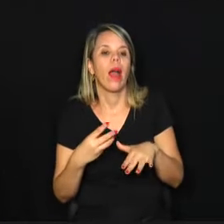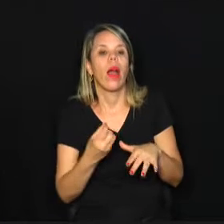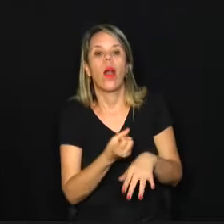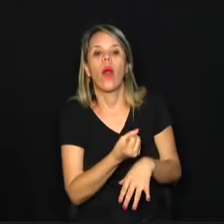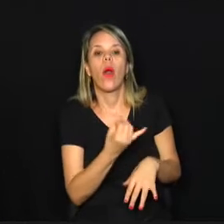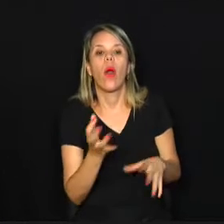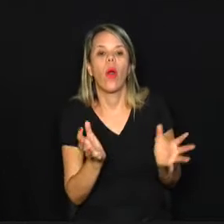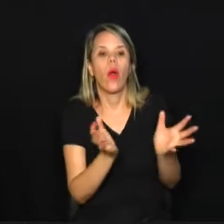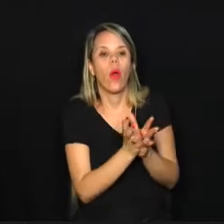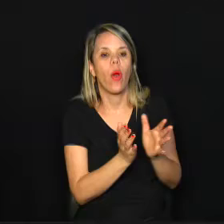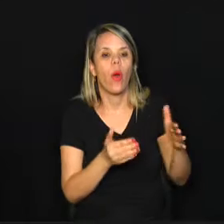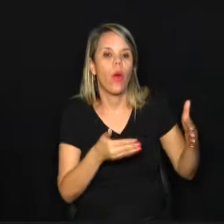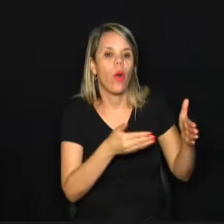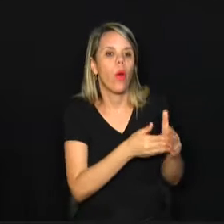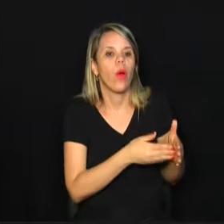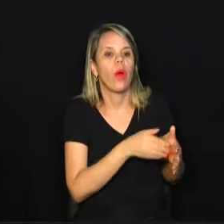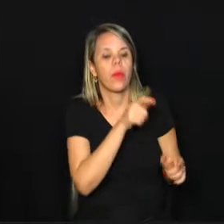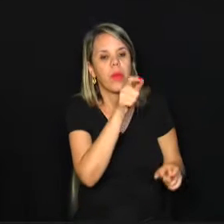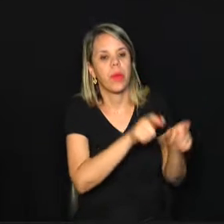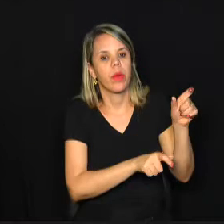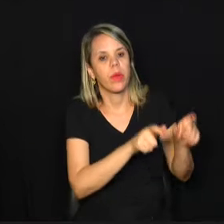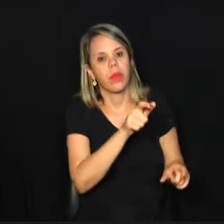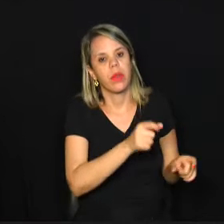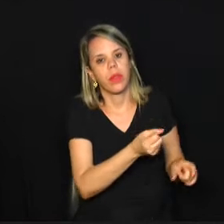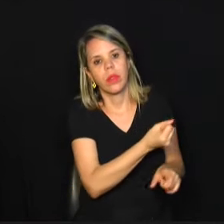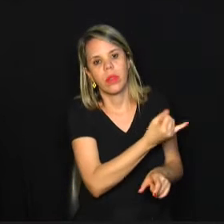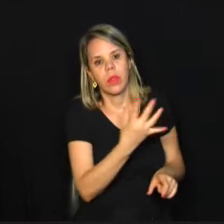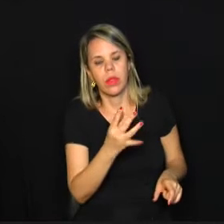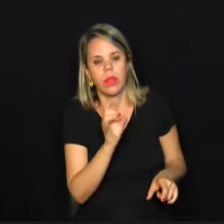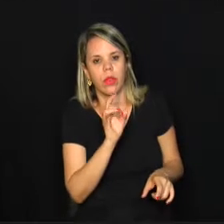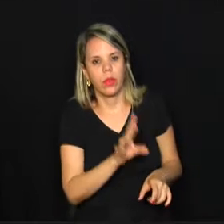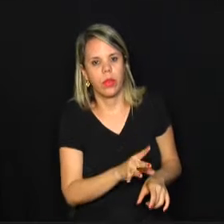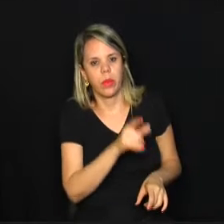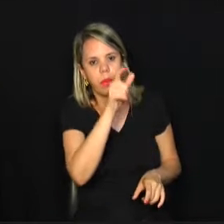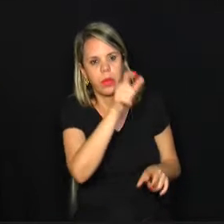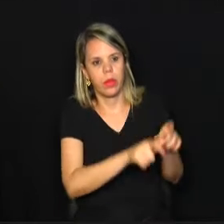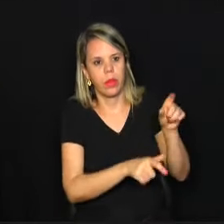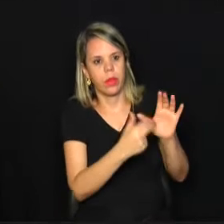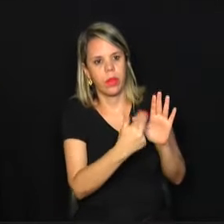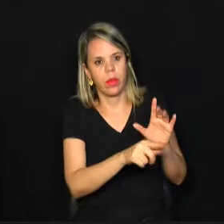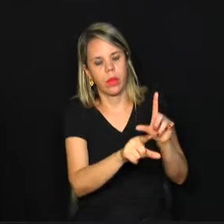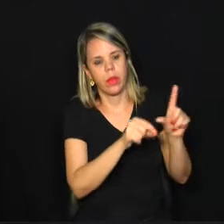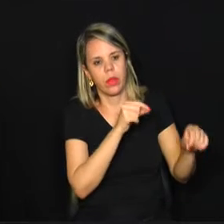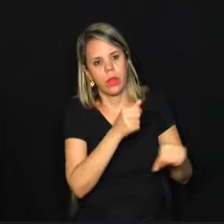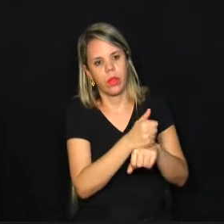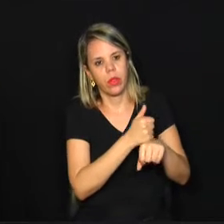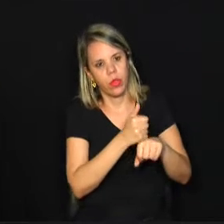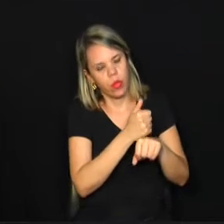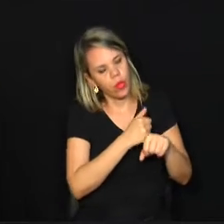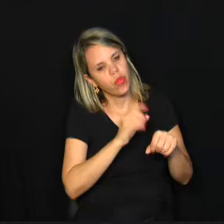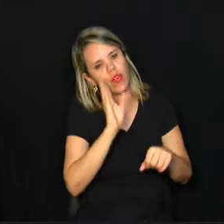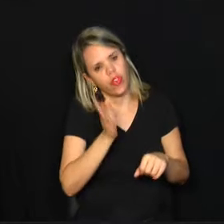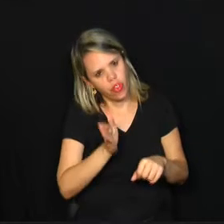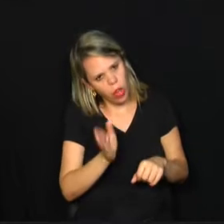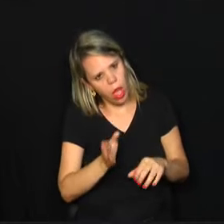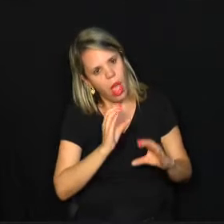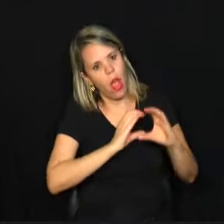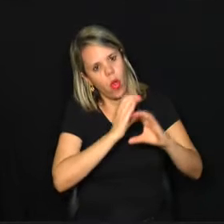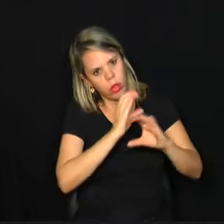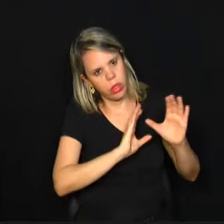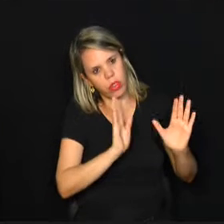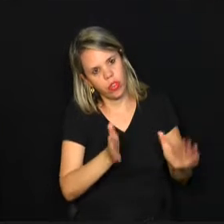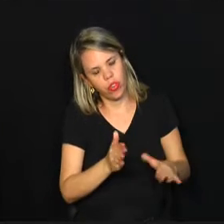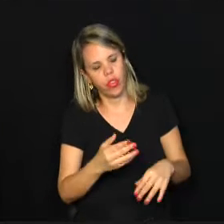e limitados, um percentual reservado exclusivamente para servidores de carreira e com um nível